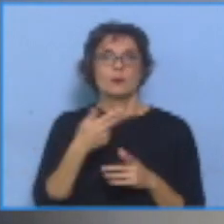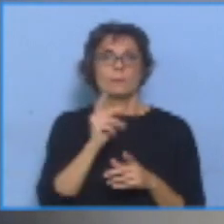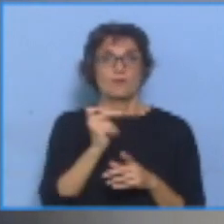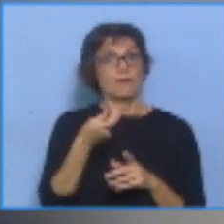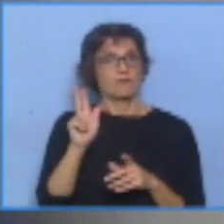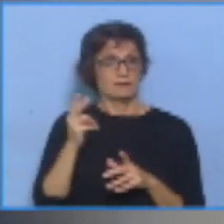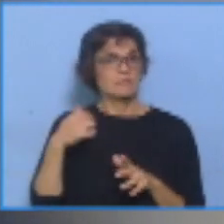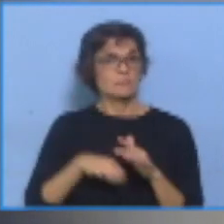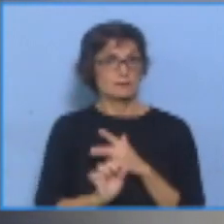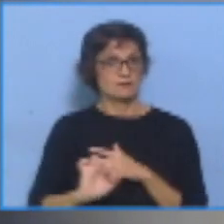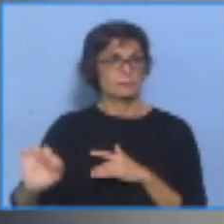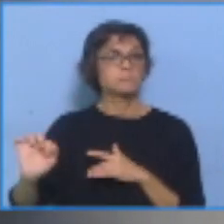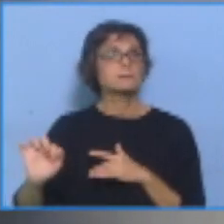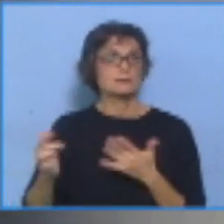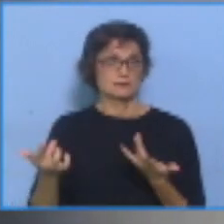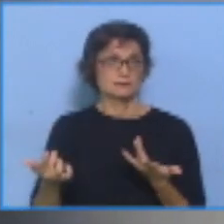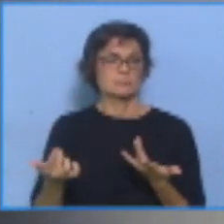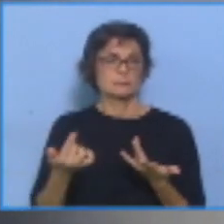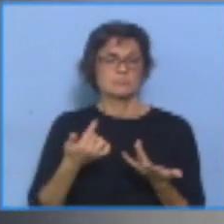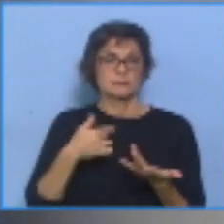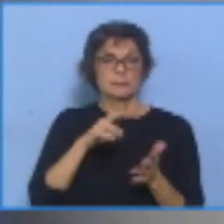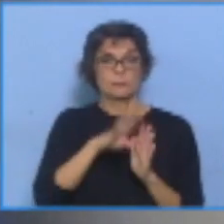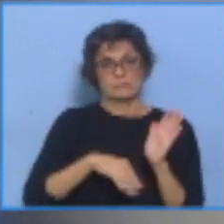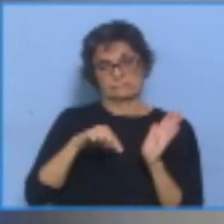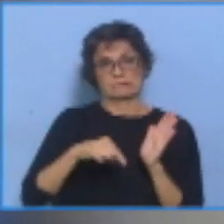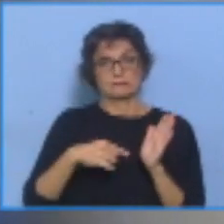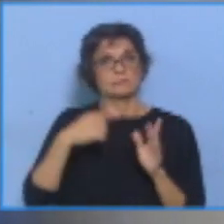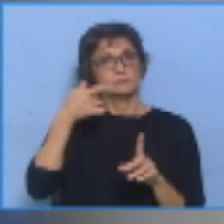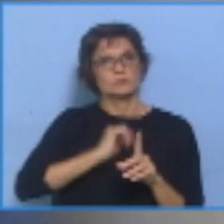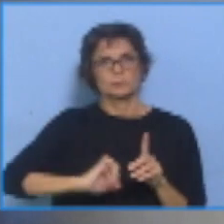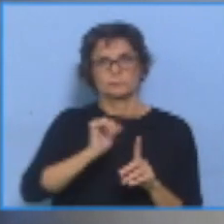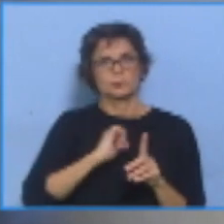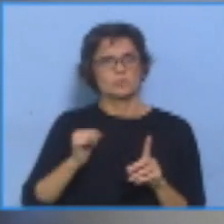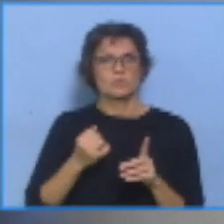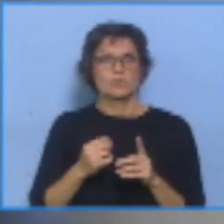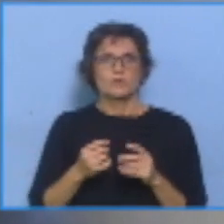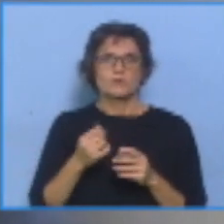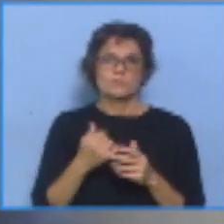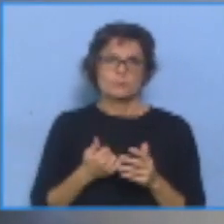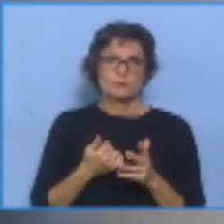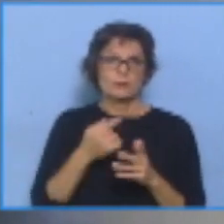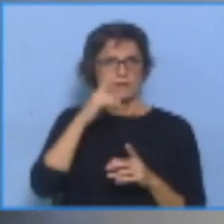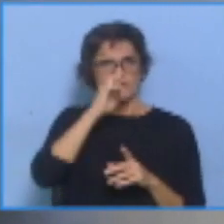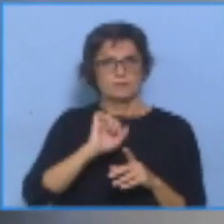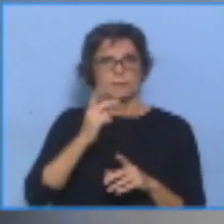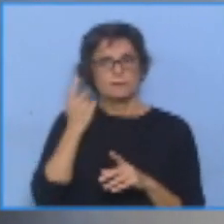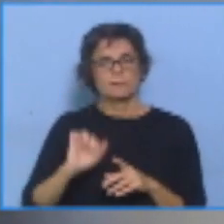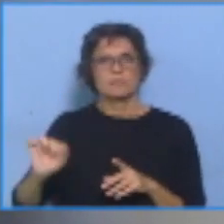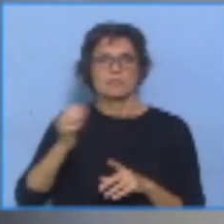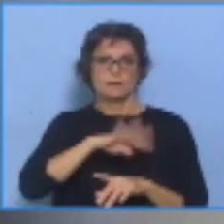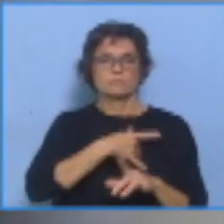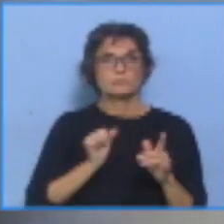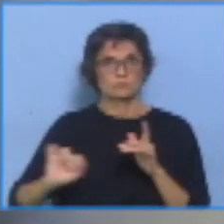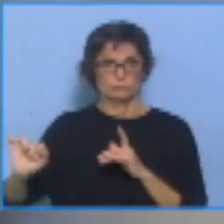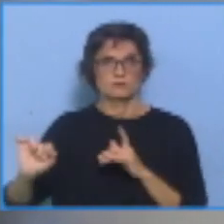de Sofia de Melbreiner Andressen, quisemos neste programa atualizar a sua intervenção e propor a sua vida e os seus